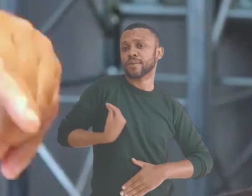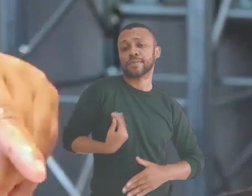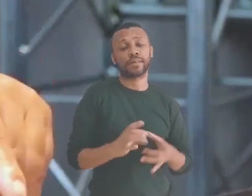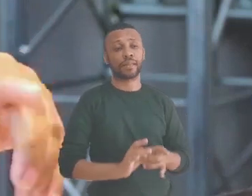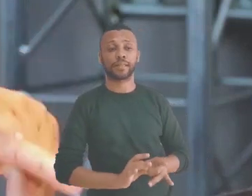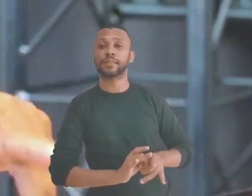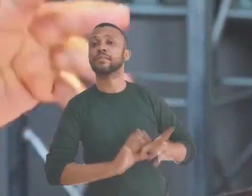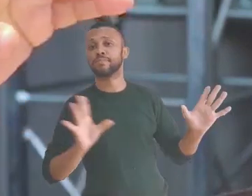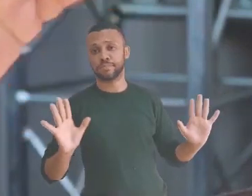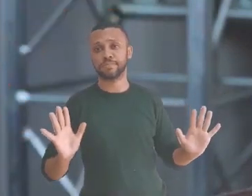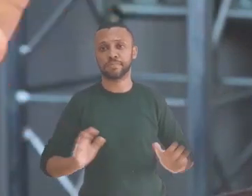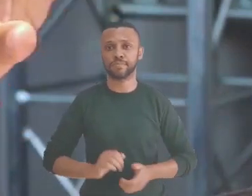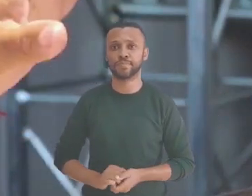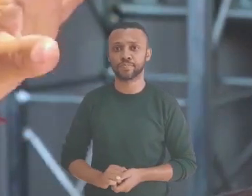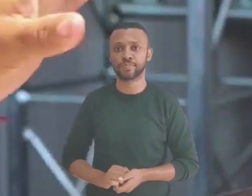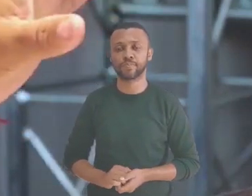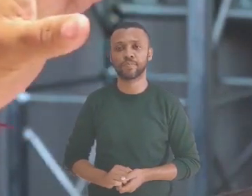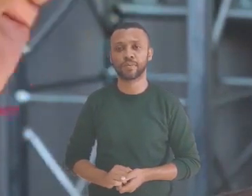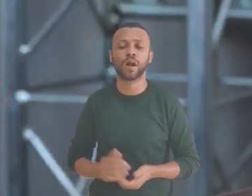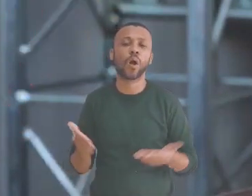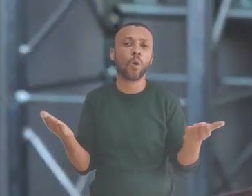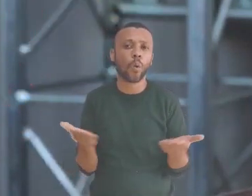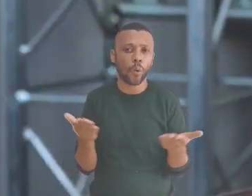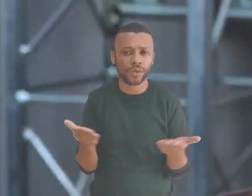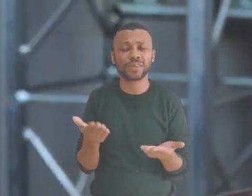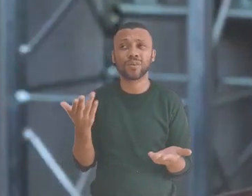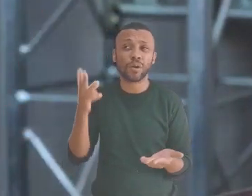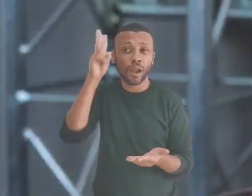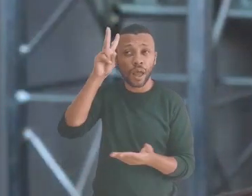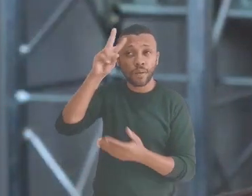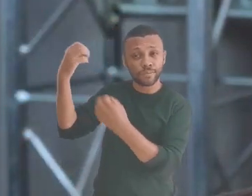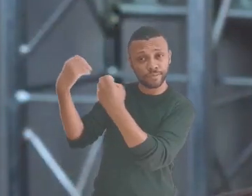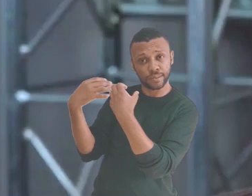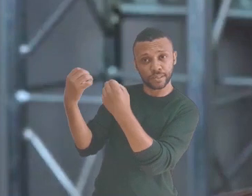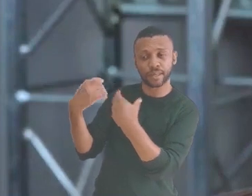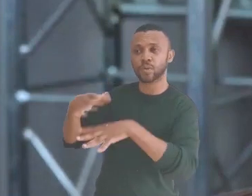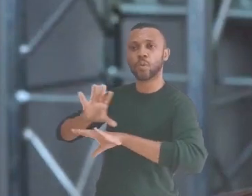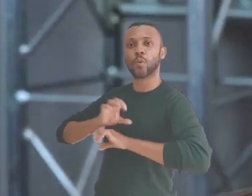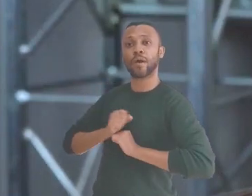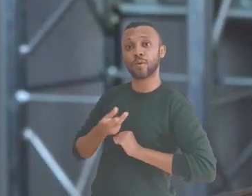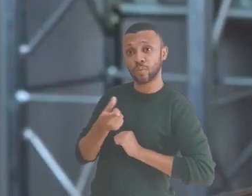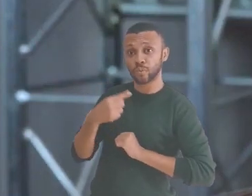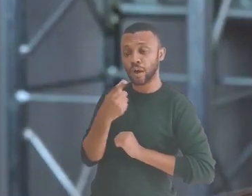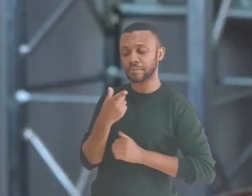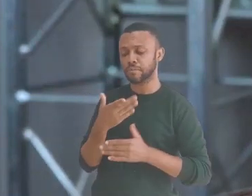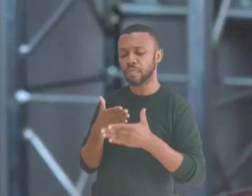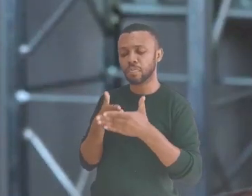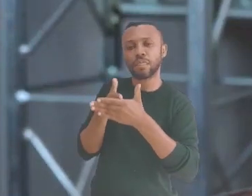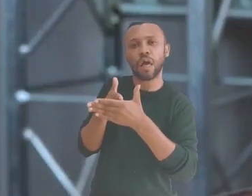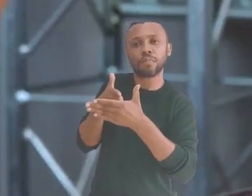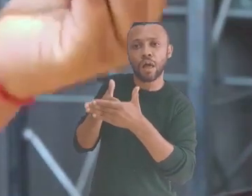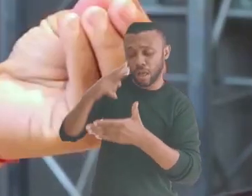Eu até falei isso antes, gostei, agora eu vou usar para sempre isso. Nós não nos limitamos.